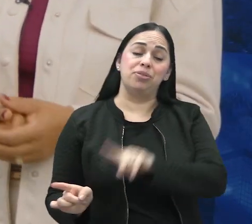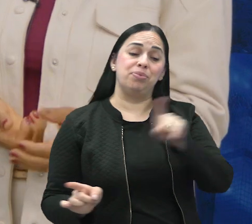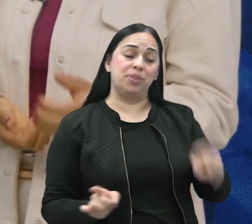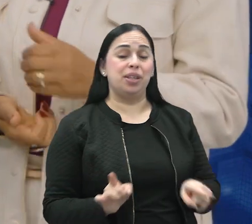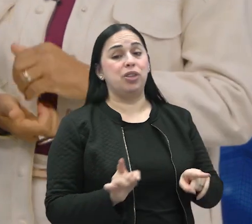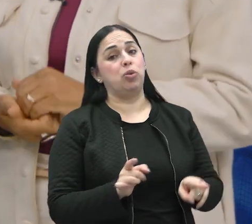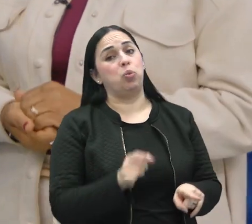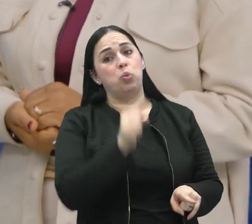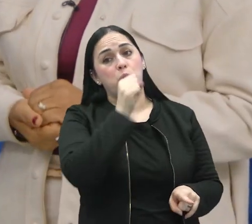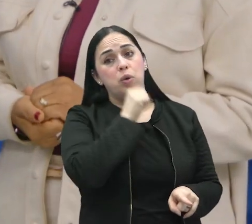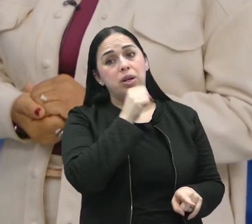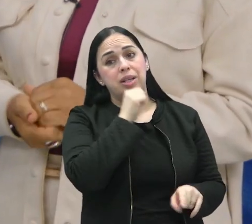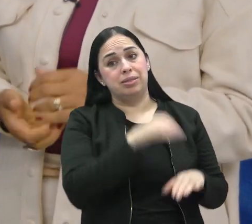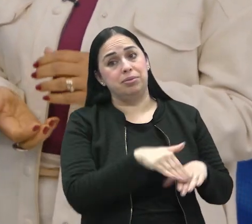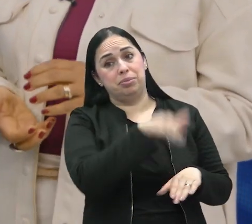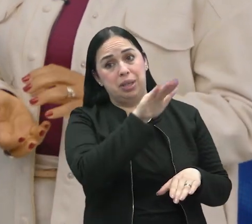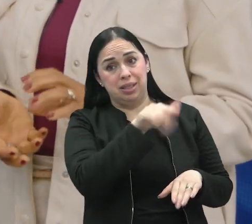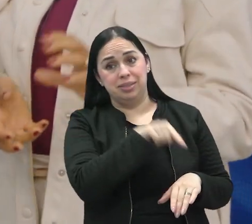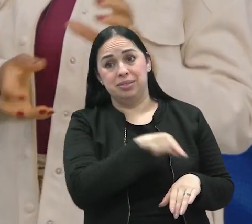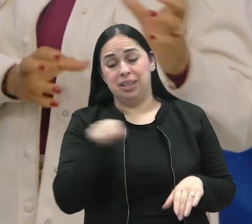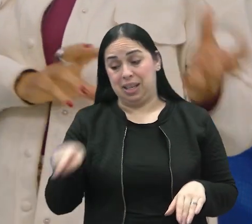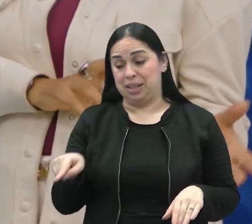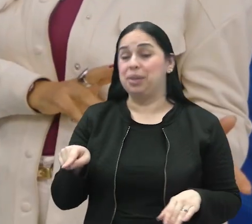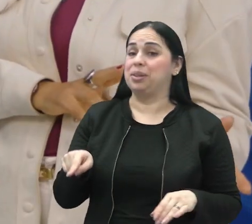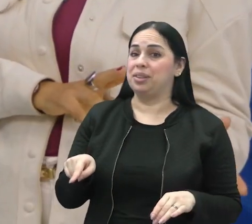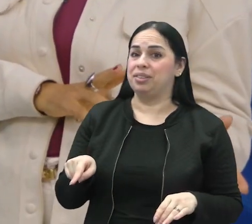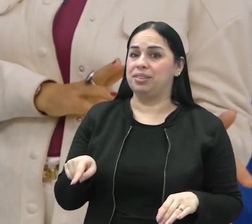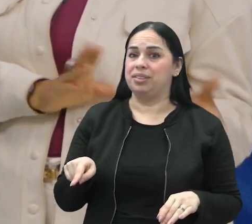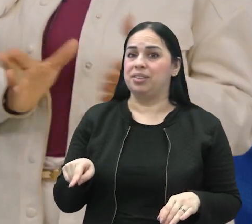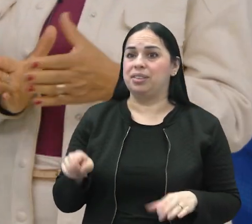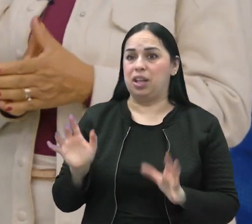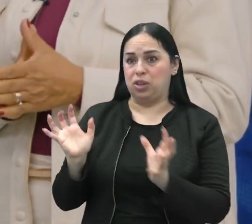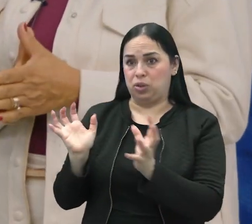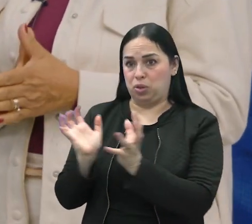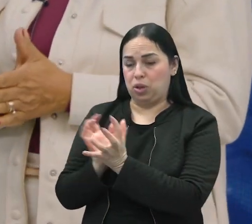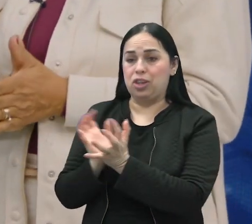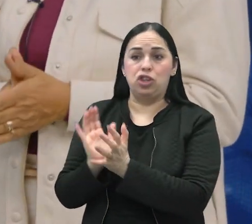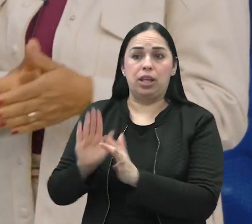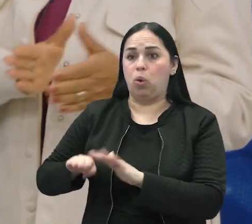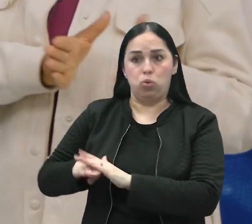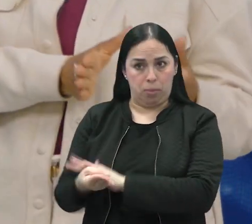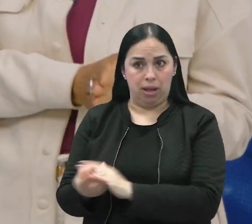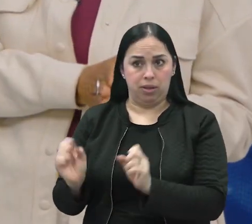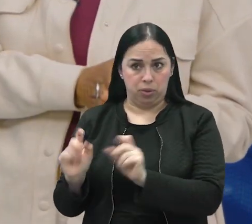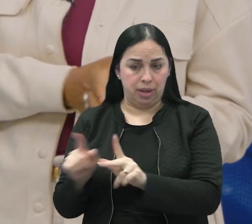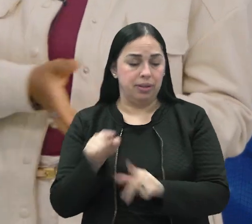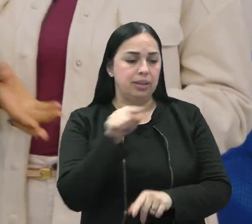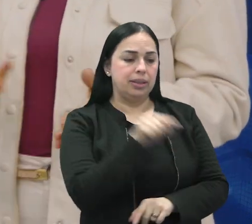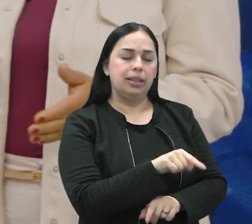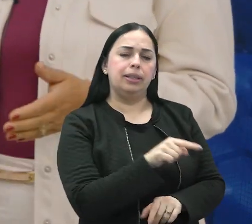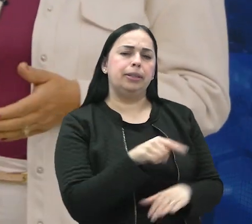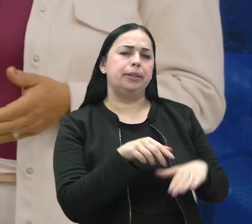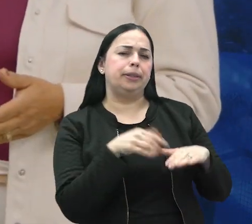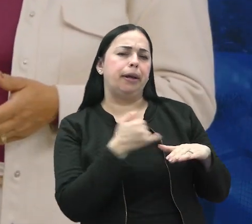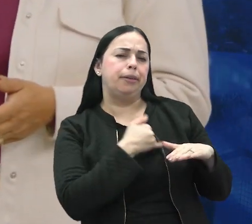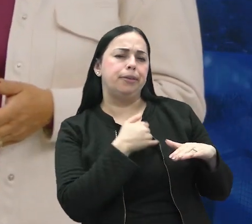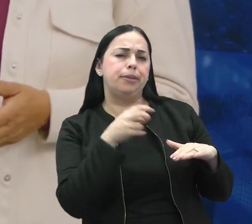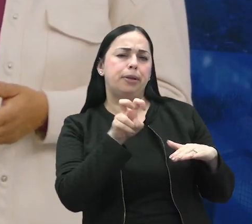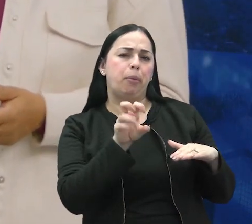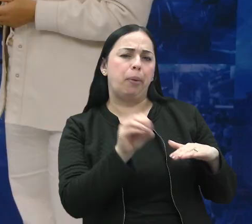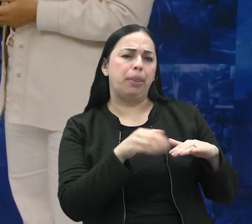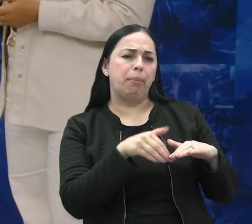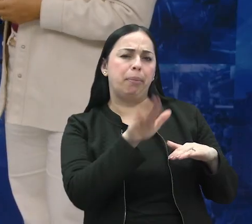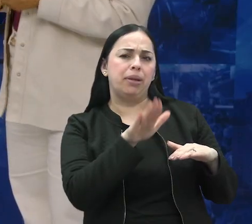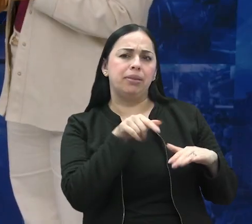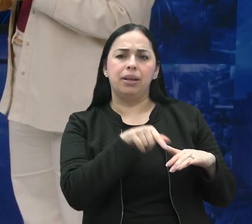né? Diferentemente, né, ele vai fazer parte do grupo dos nativos digitais. Essa faixa de 50